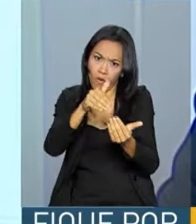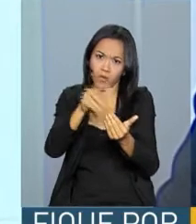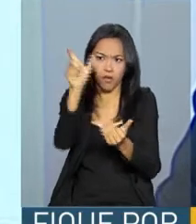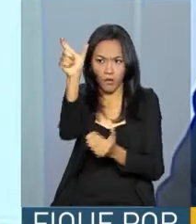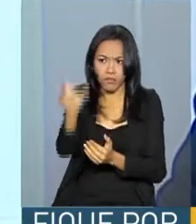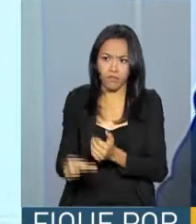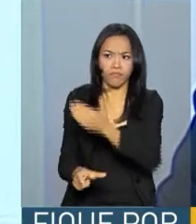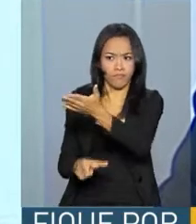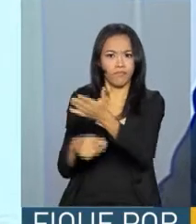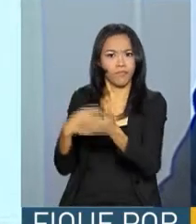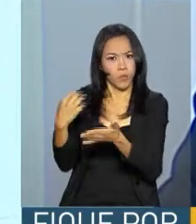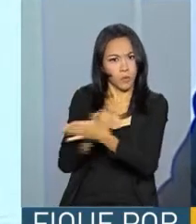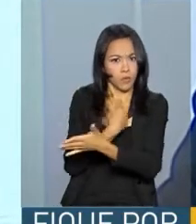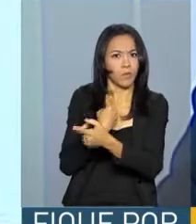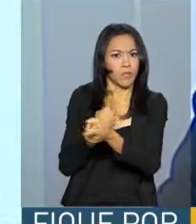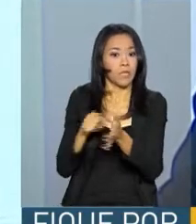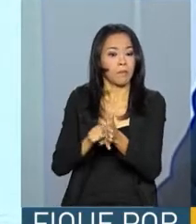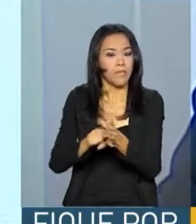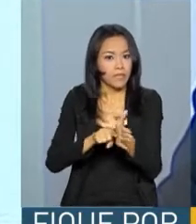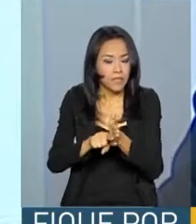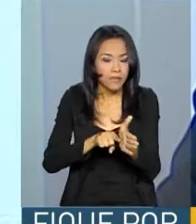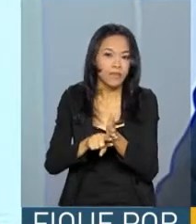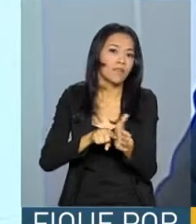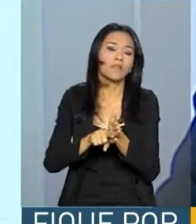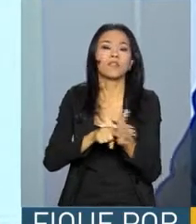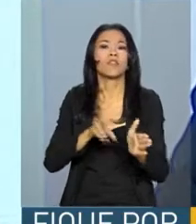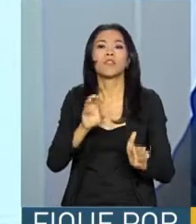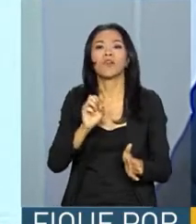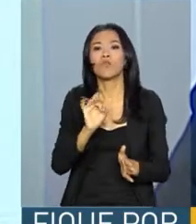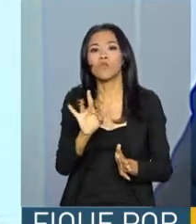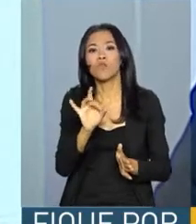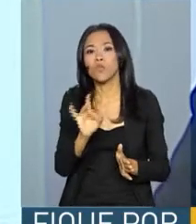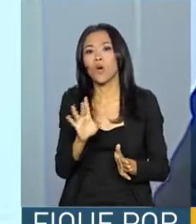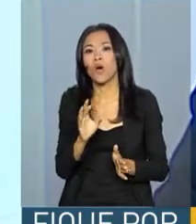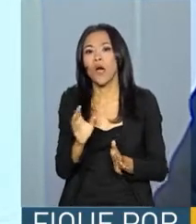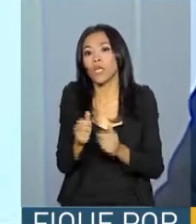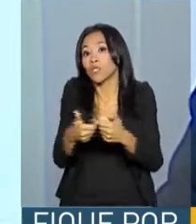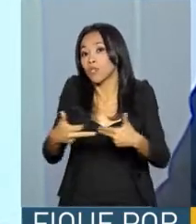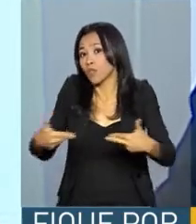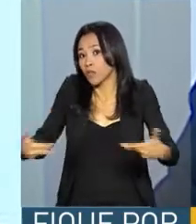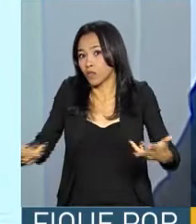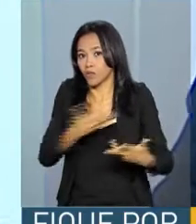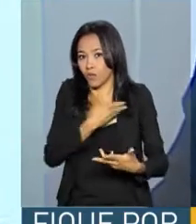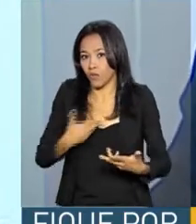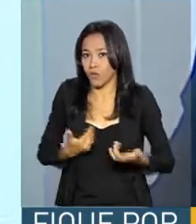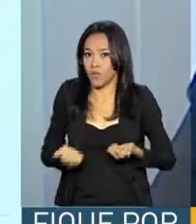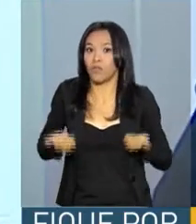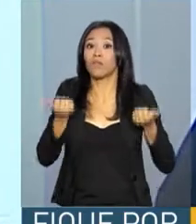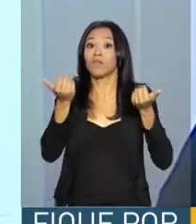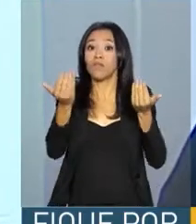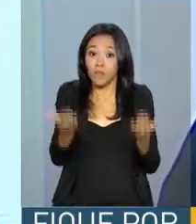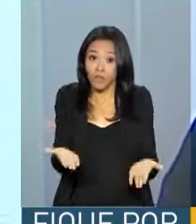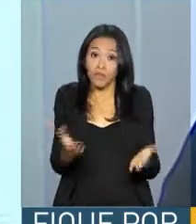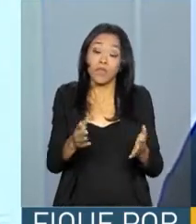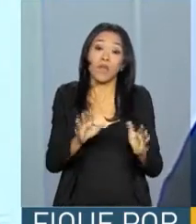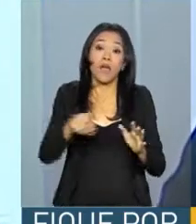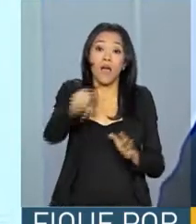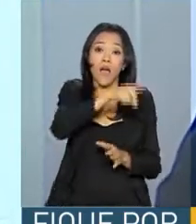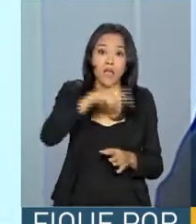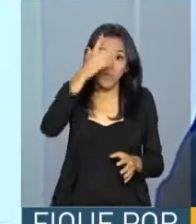essa pesquisa não levou em conta apenas os benefícios que o governo está trazendo, mas as pessoas